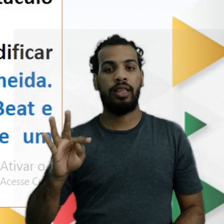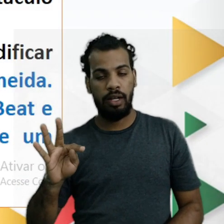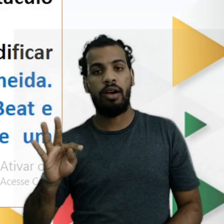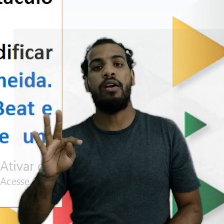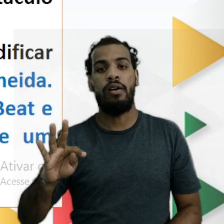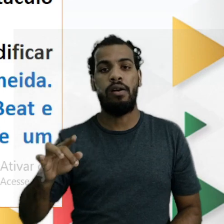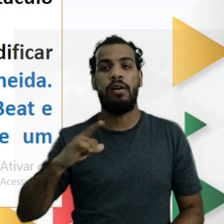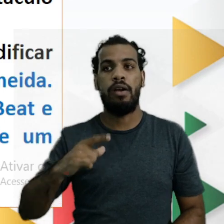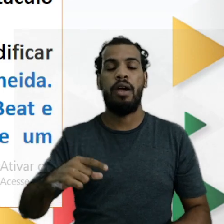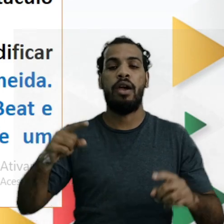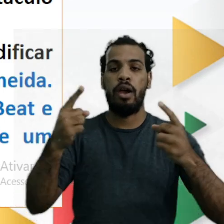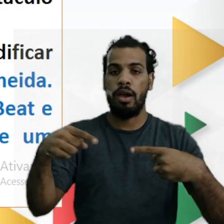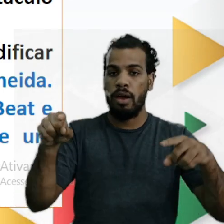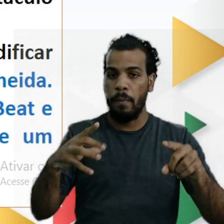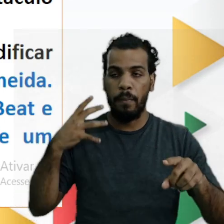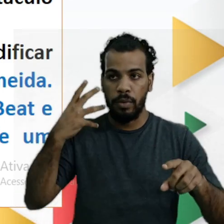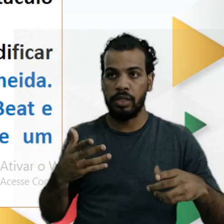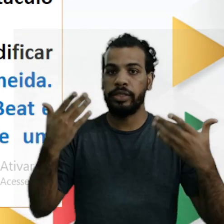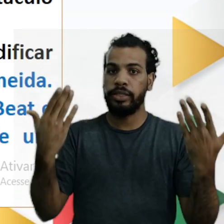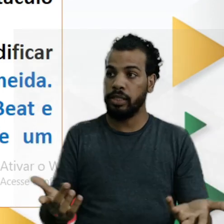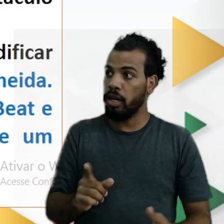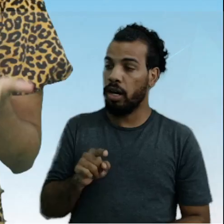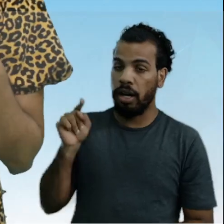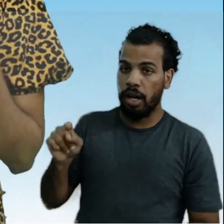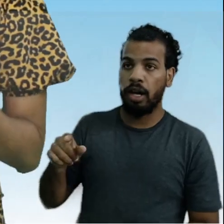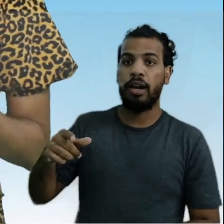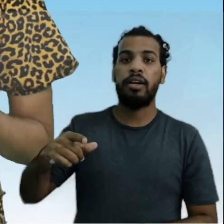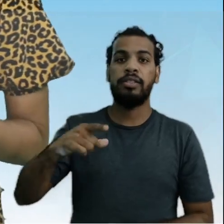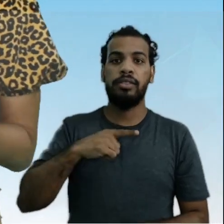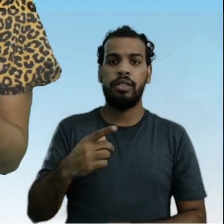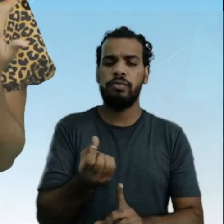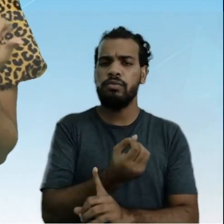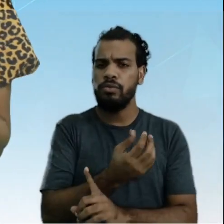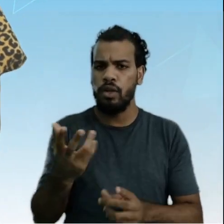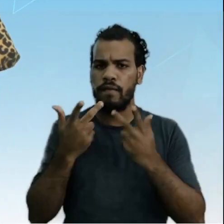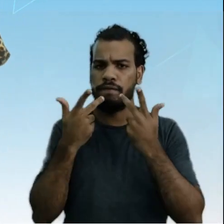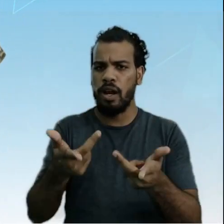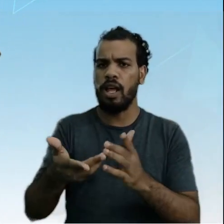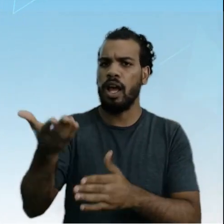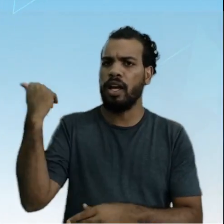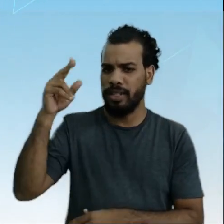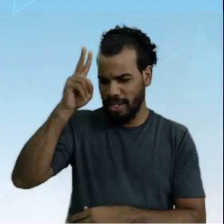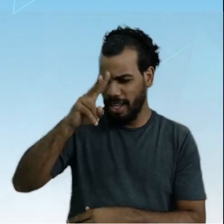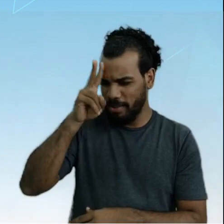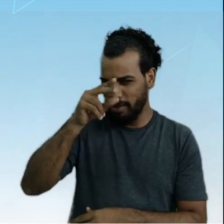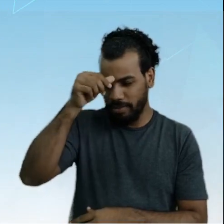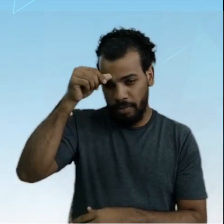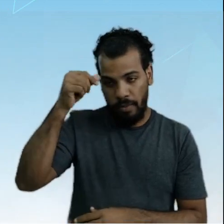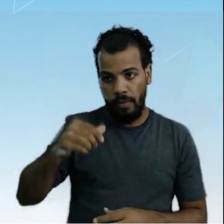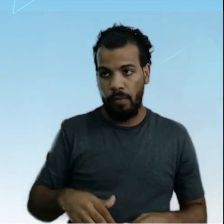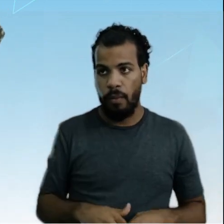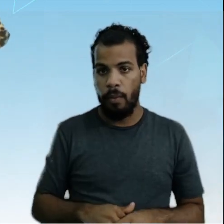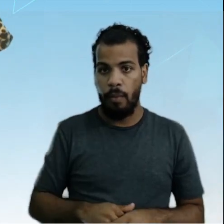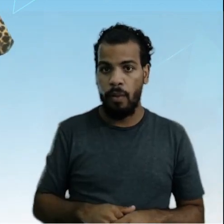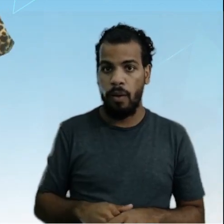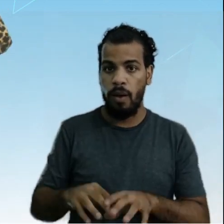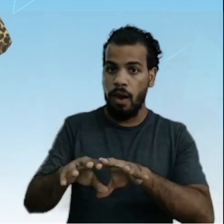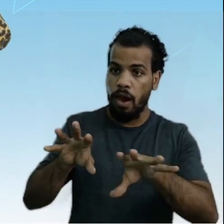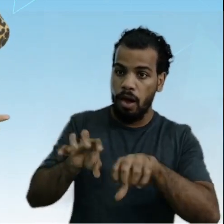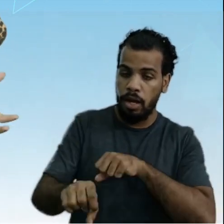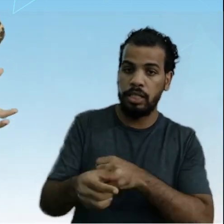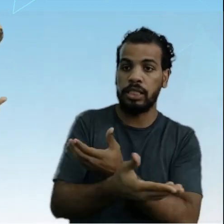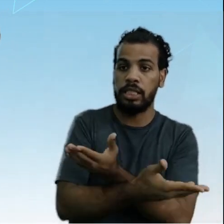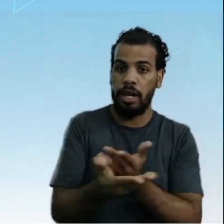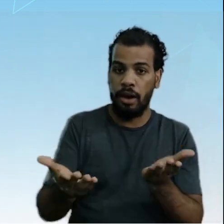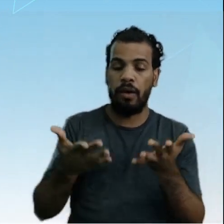contornos de um espetáculo musical. Esse tópico aí corroborou muito com aquilo que eu falei anteriormente. Lembra, professor? Sim. da formação deles, que antes era